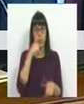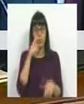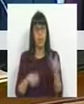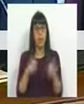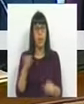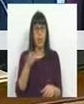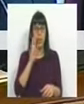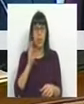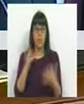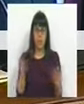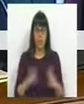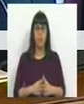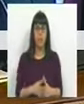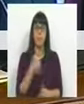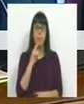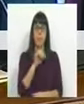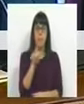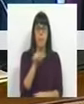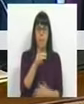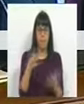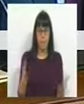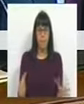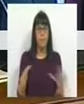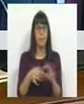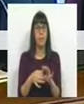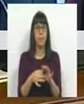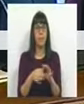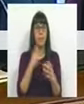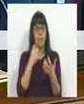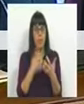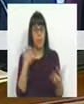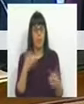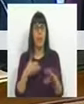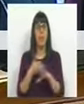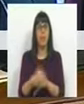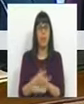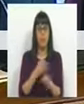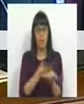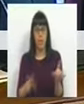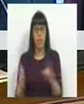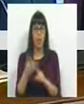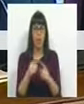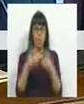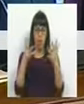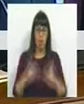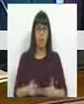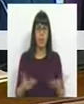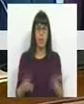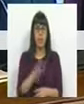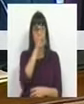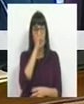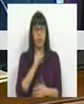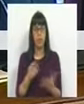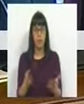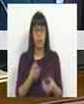pessoal dirigente? Depois, perguntar-lhe, relativamente ao impacto direto e indireto no Orçamento de